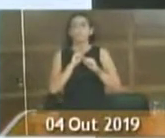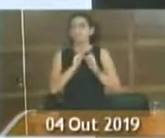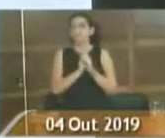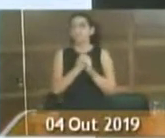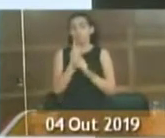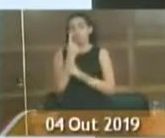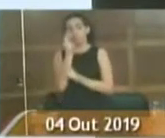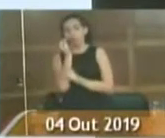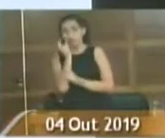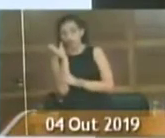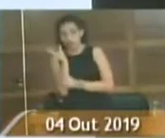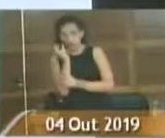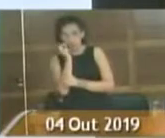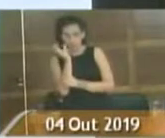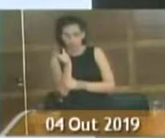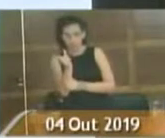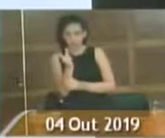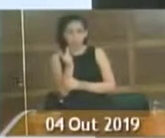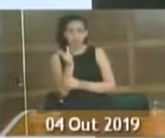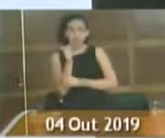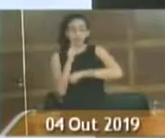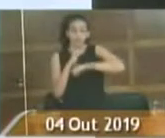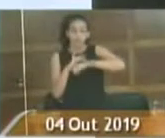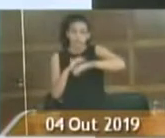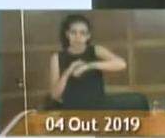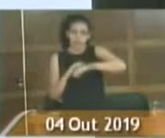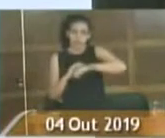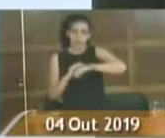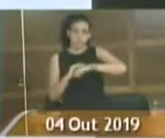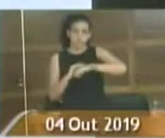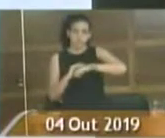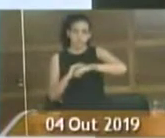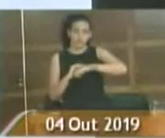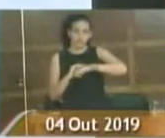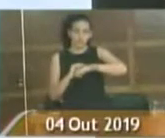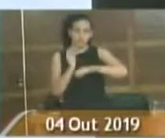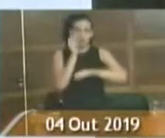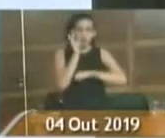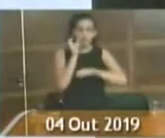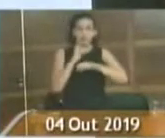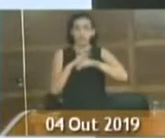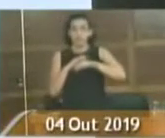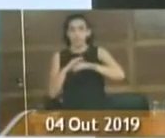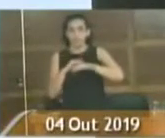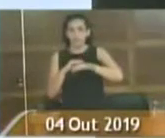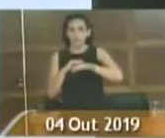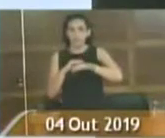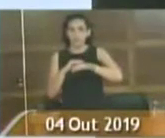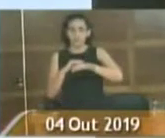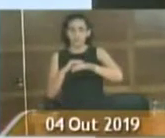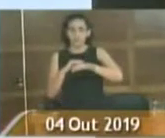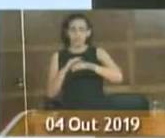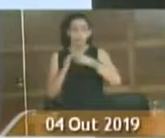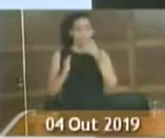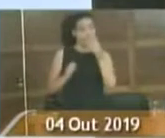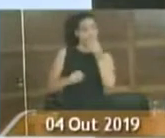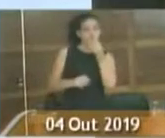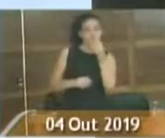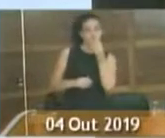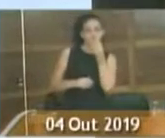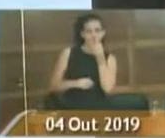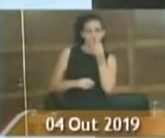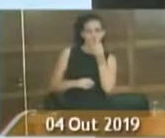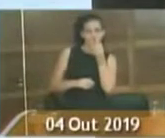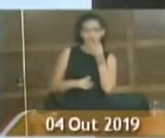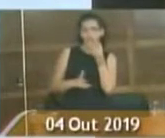Um gatinho que estava com a esporotricose, tá? Aquele gatinho doente. O cachorro foi dar um desperto,